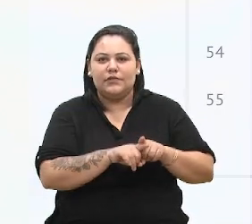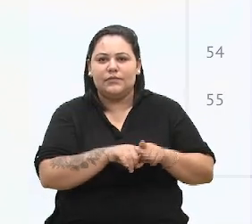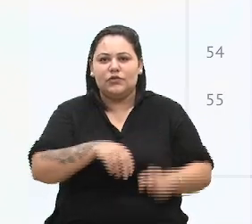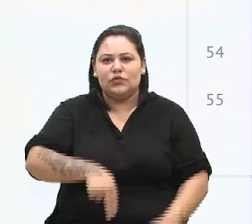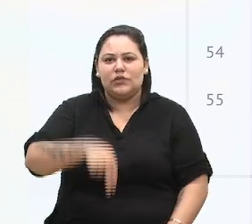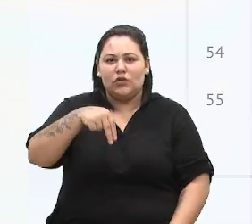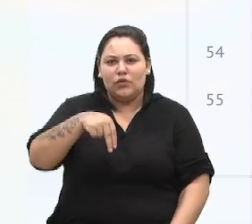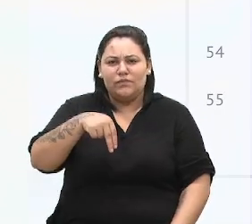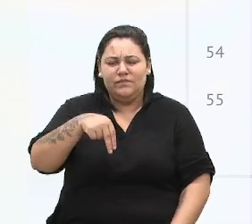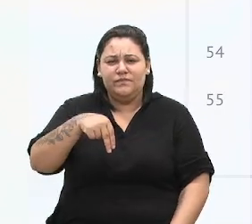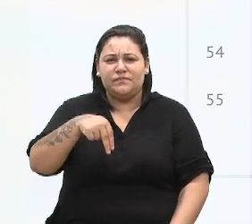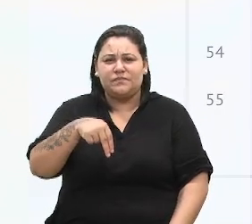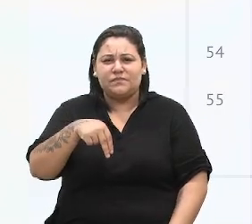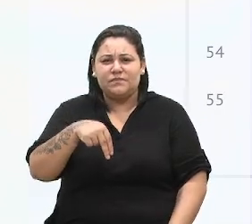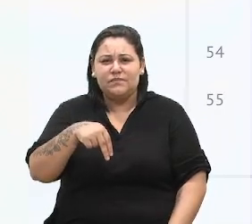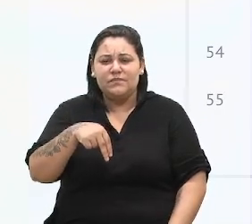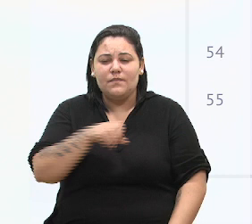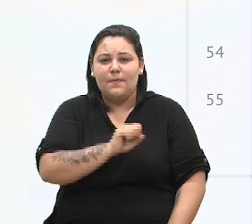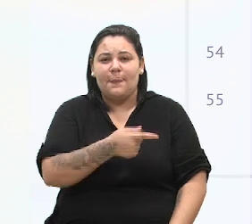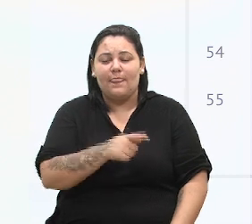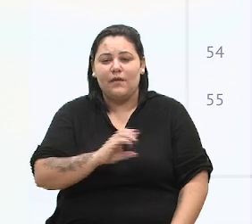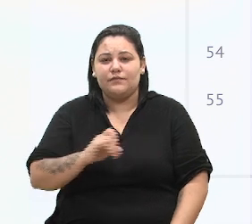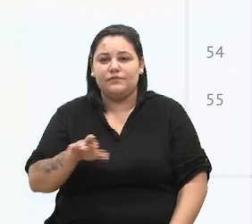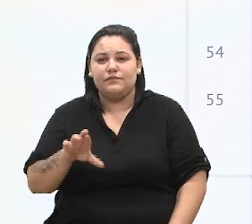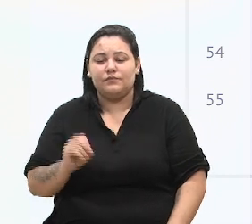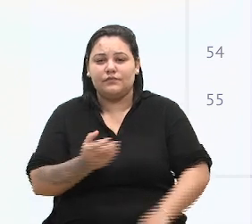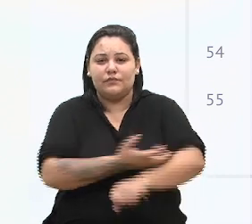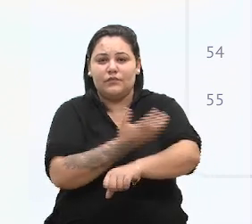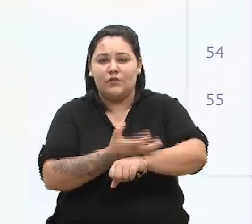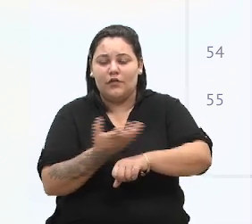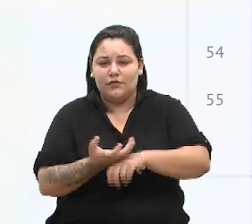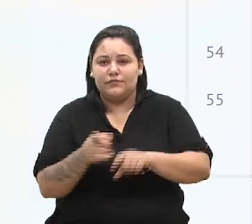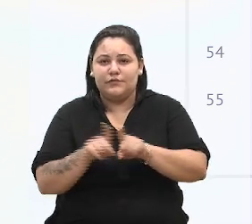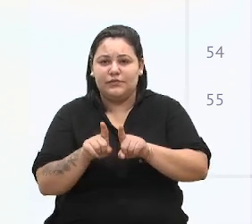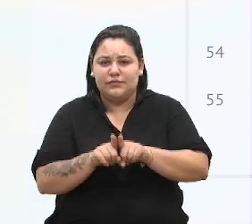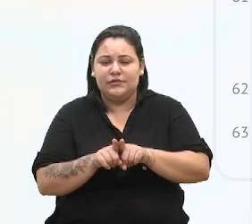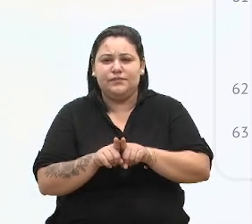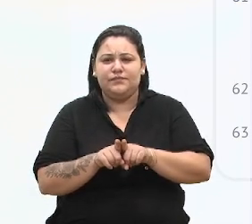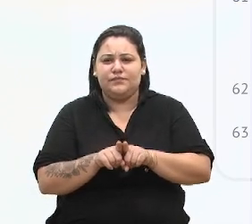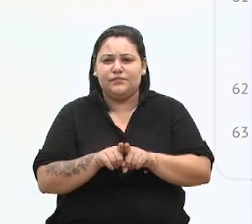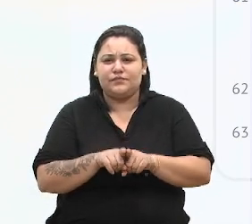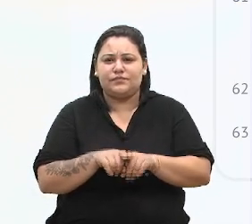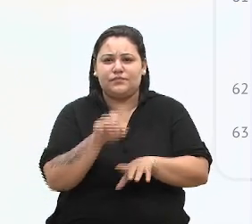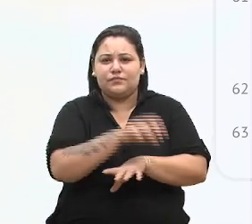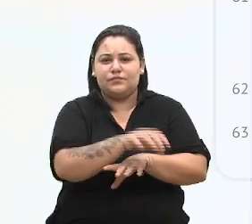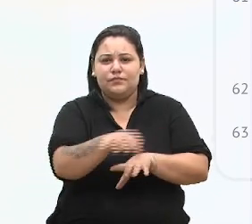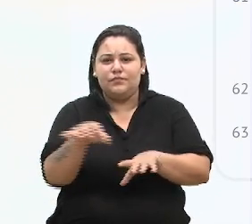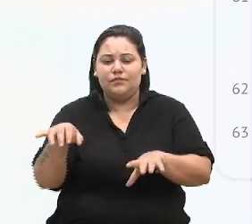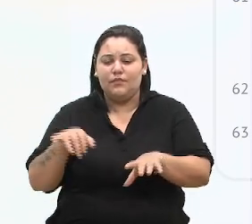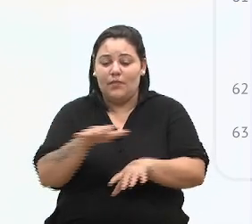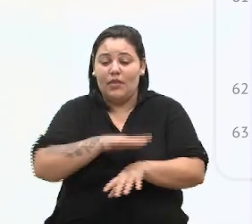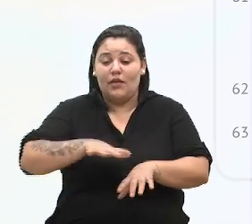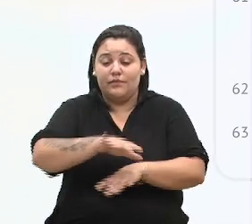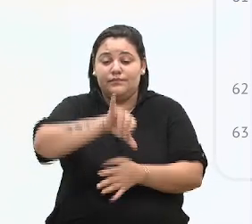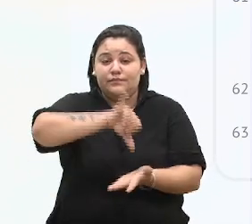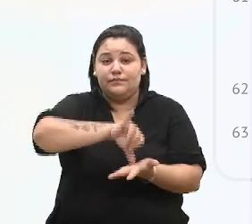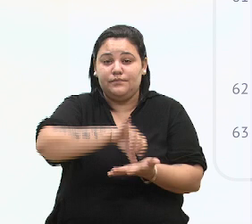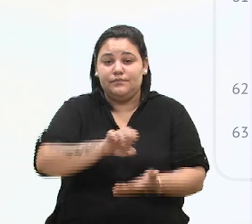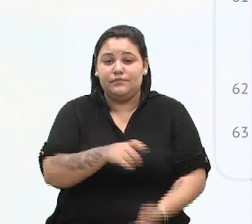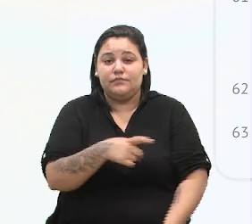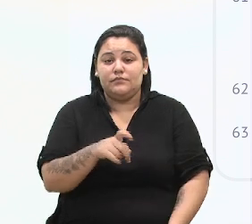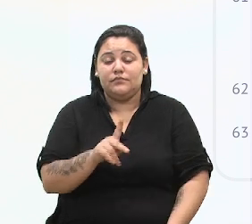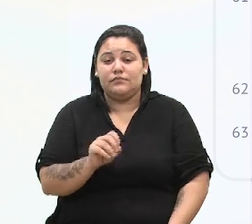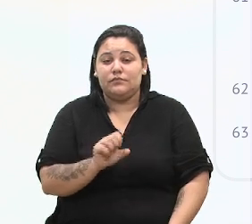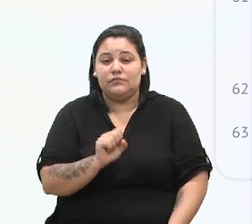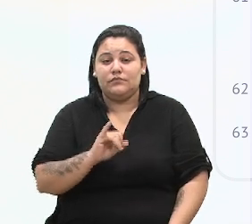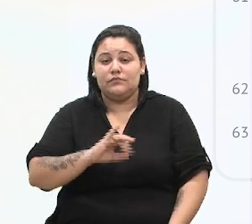Ciro, Planalto, Jardim das Hortênsias, Petrópolis, Pedancino, Área Central, Exposição,